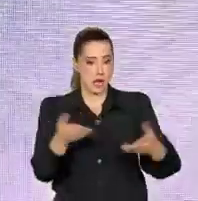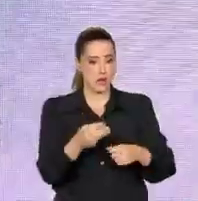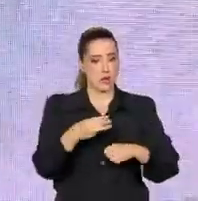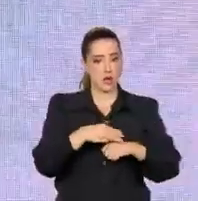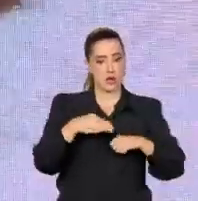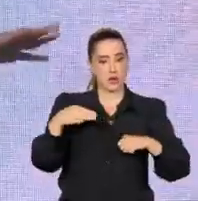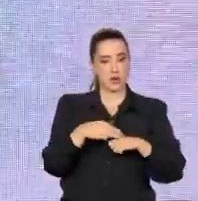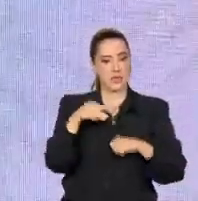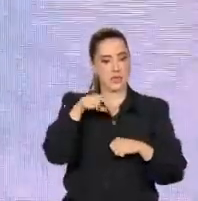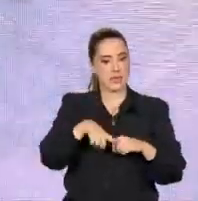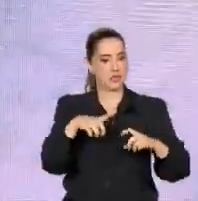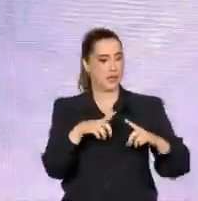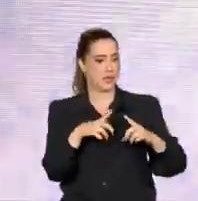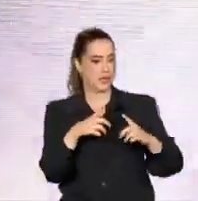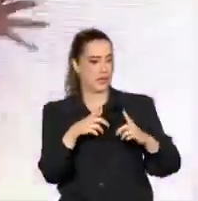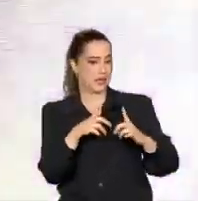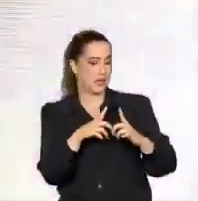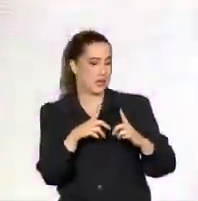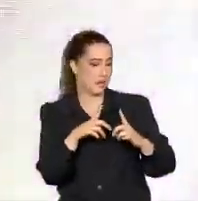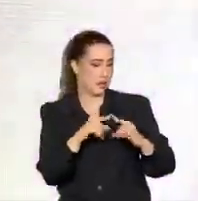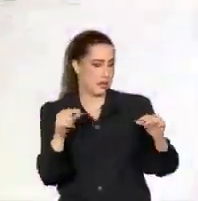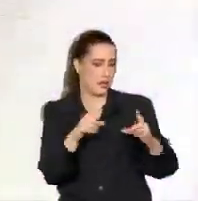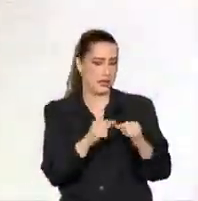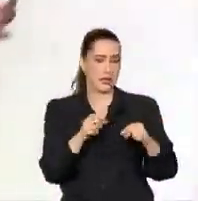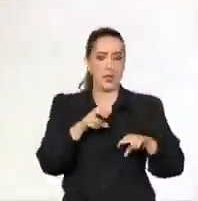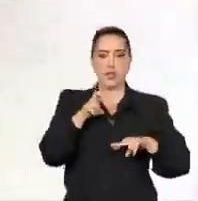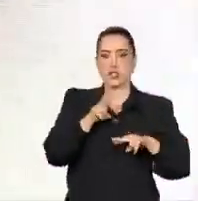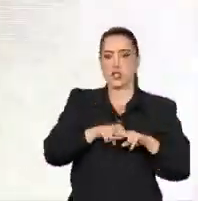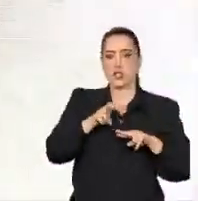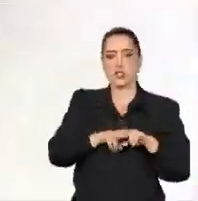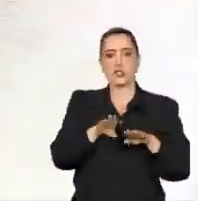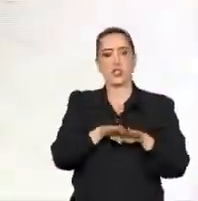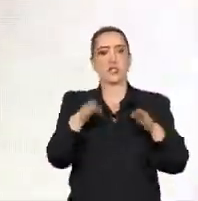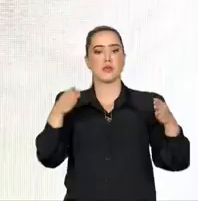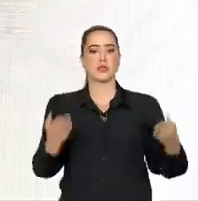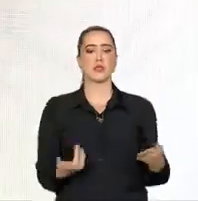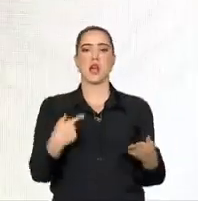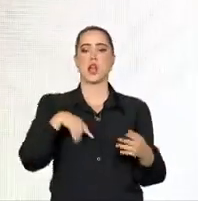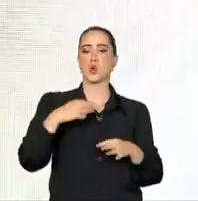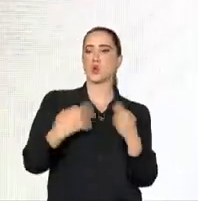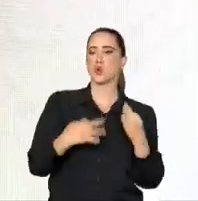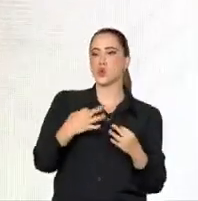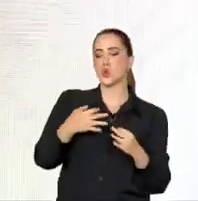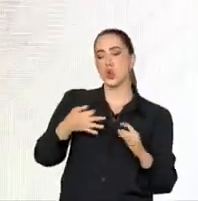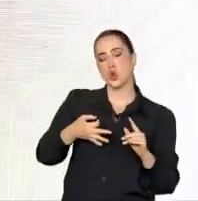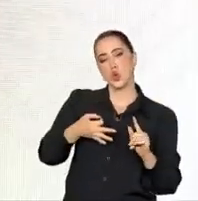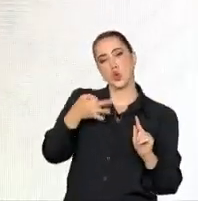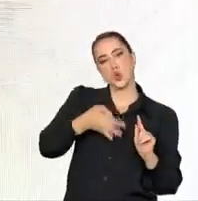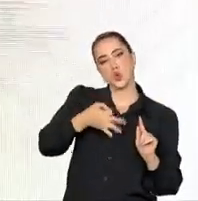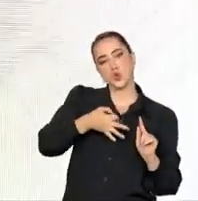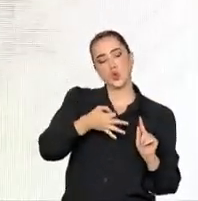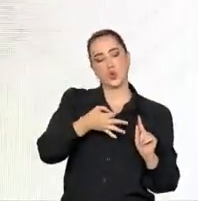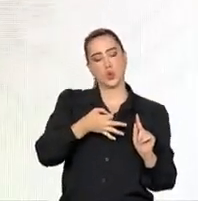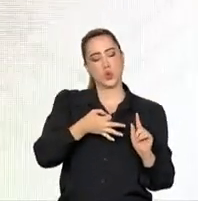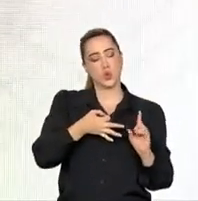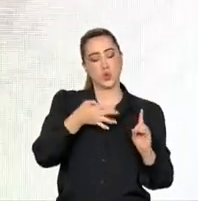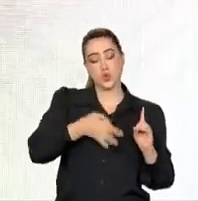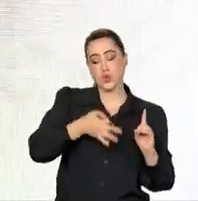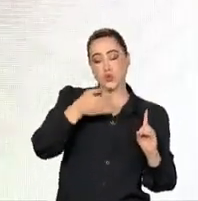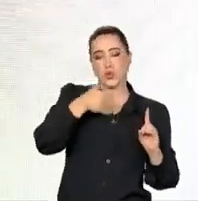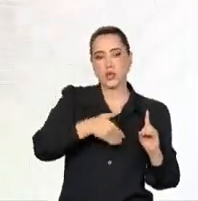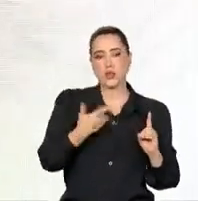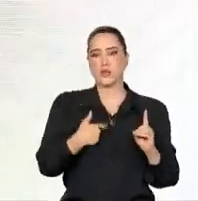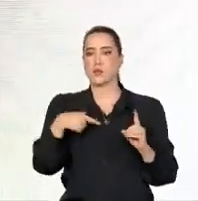gente senta numa sala com juízes, promotores, policiais militares, militares, eu falei, gente, só a educação é capaz de fazer um encontro como esse